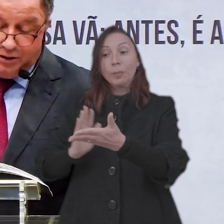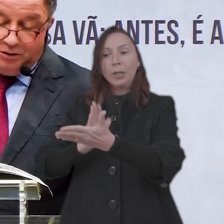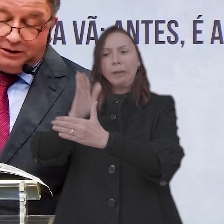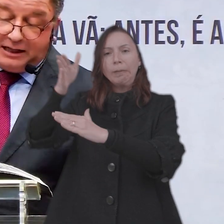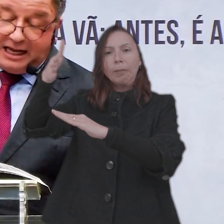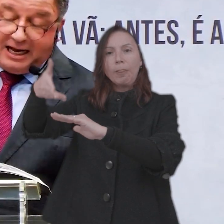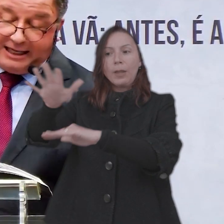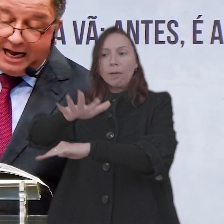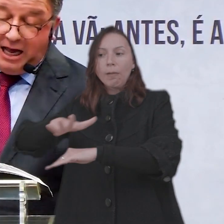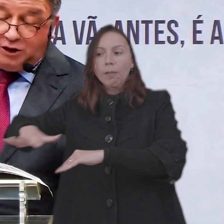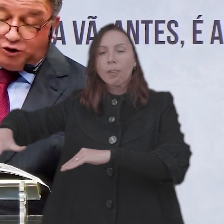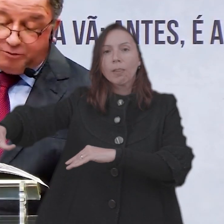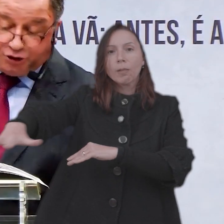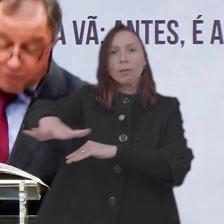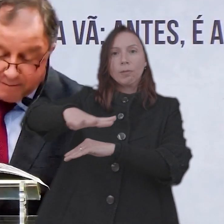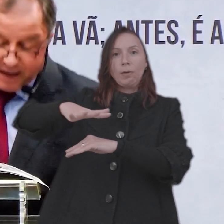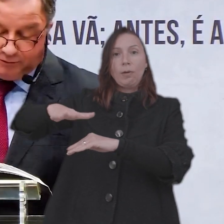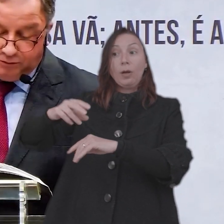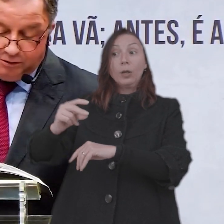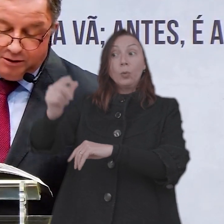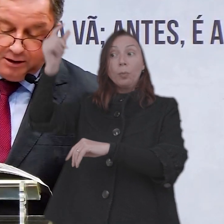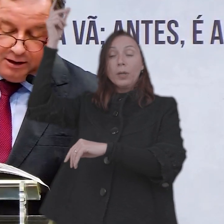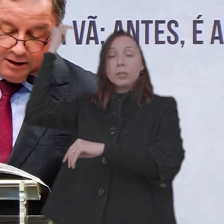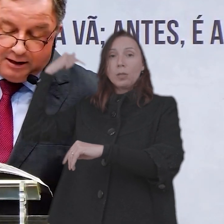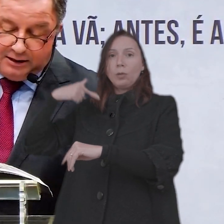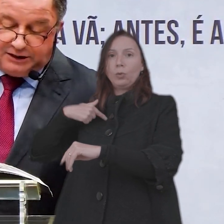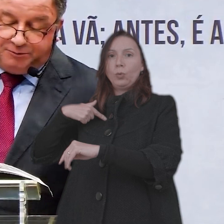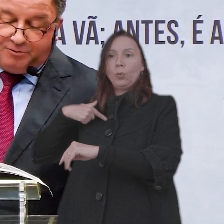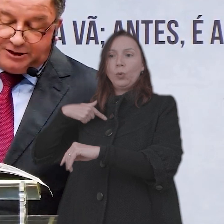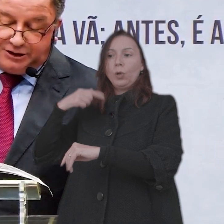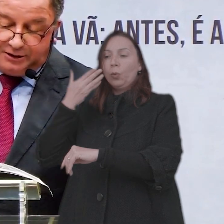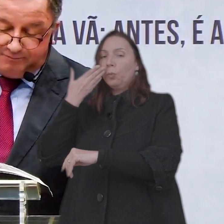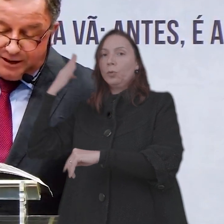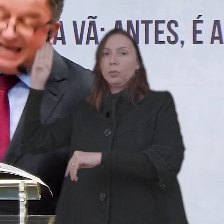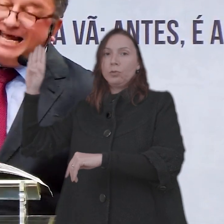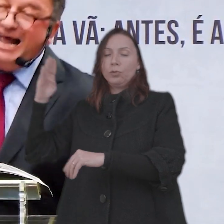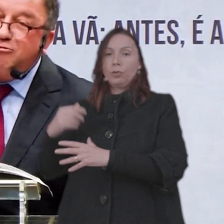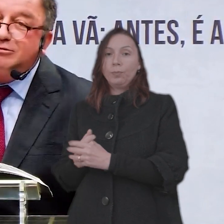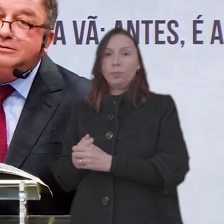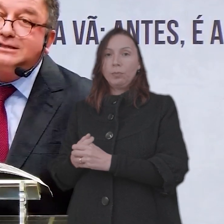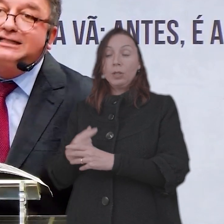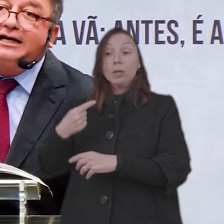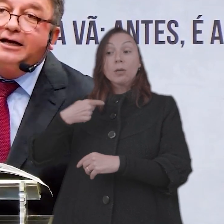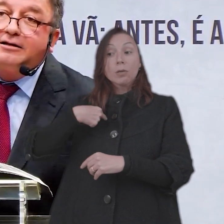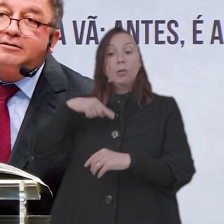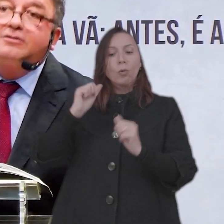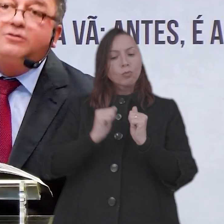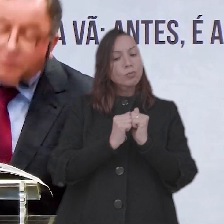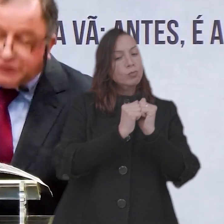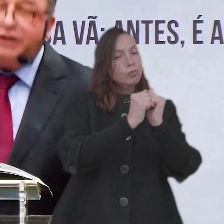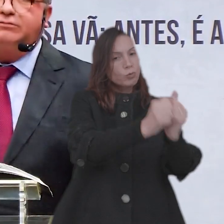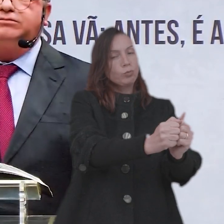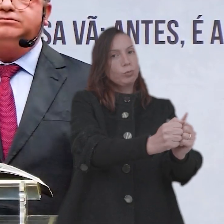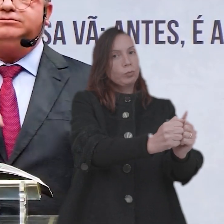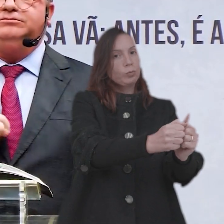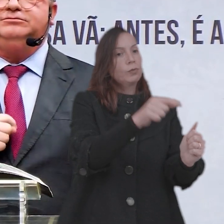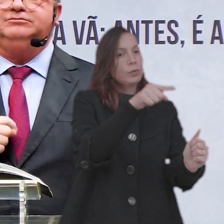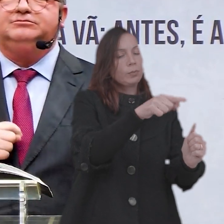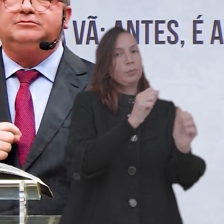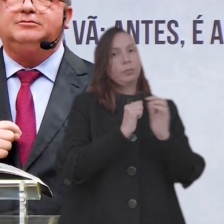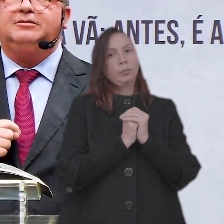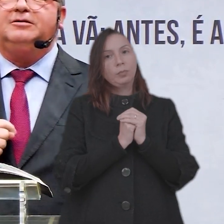hoje, na terra que, sob juramento, lhes prometi, e eu serei contigo.